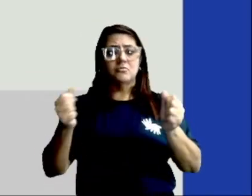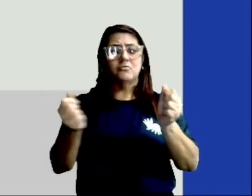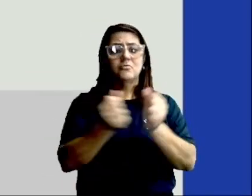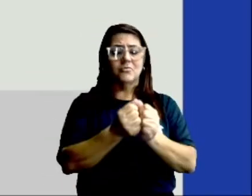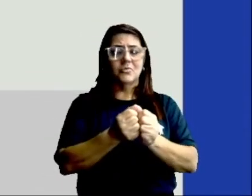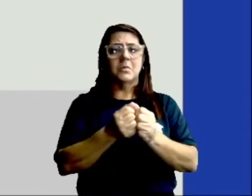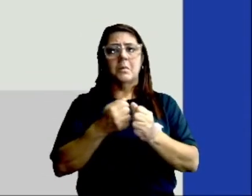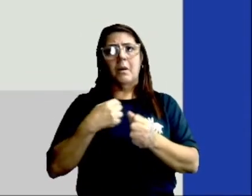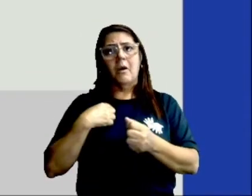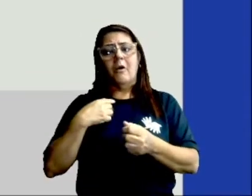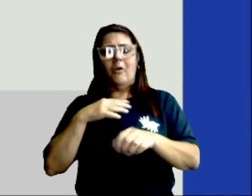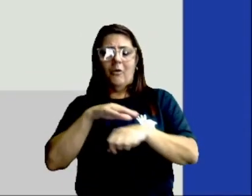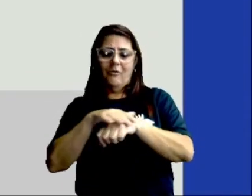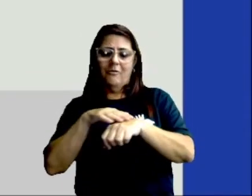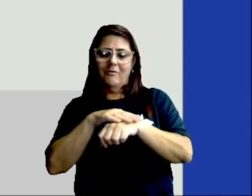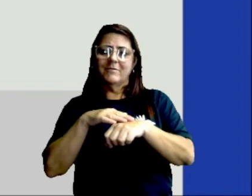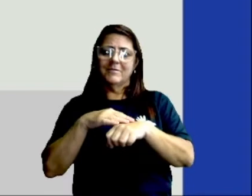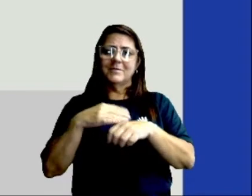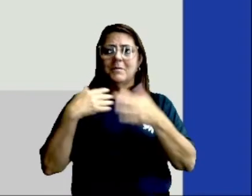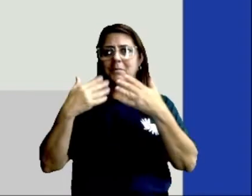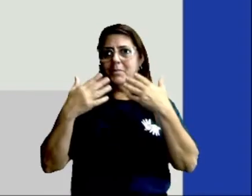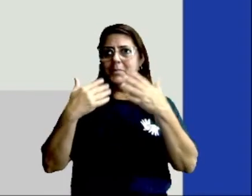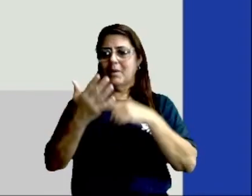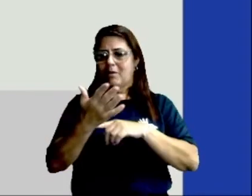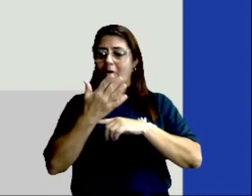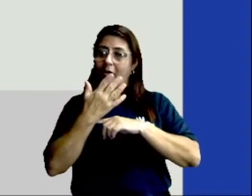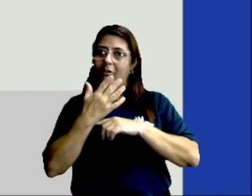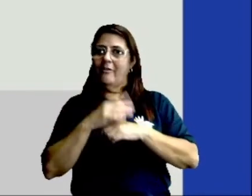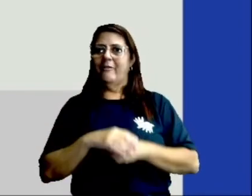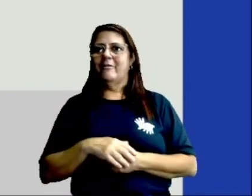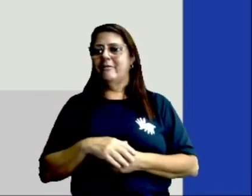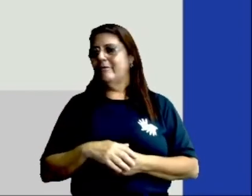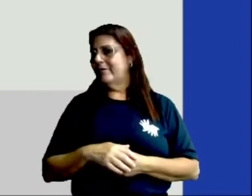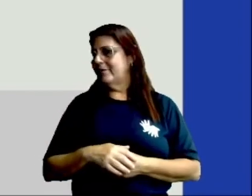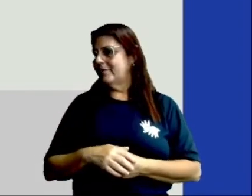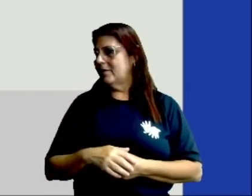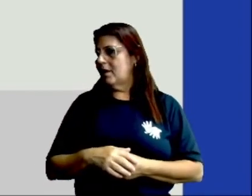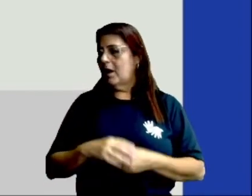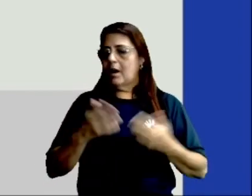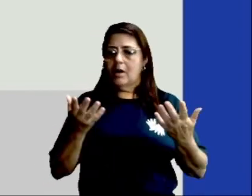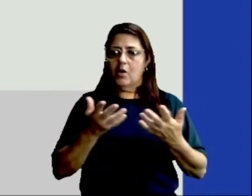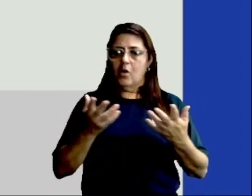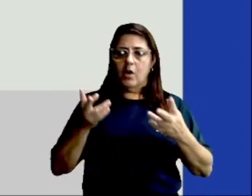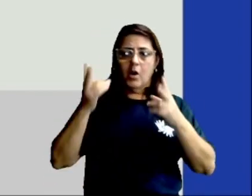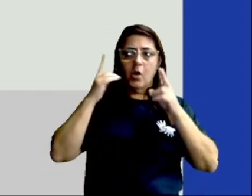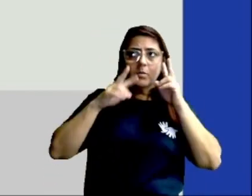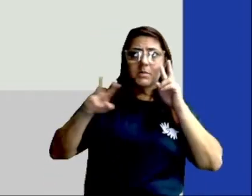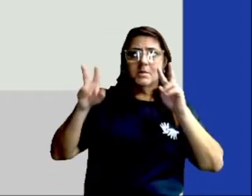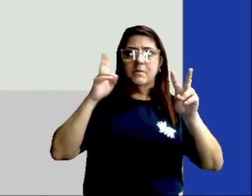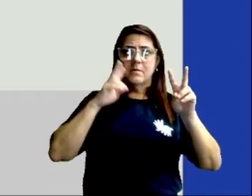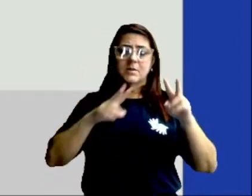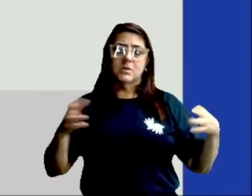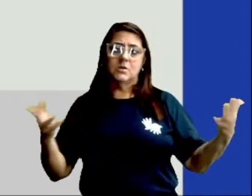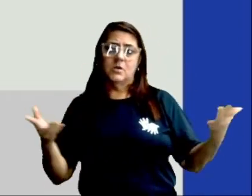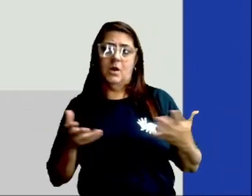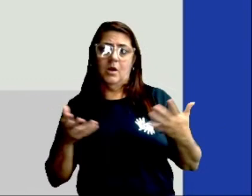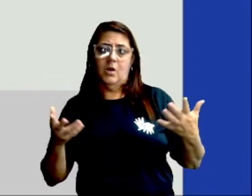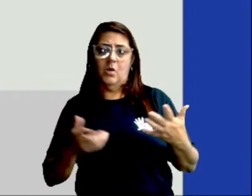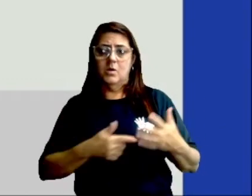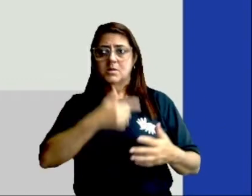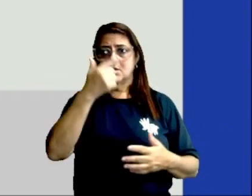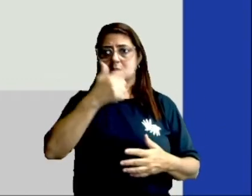texto. Então, vamos continuar. Então, nós já vimos o narrador observador. Agora, nós vamos para a